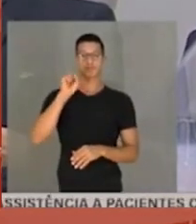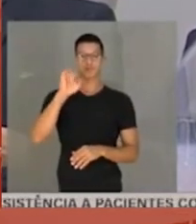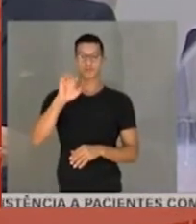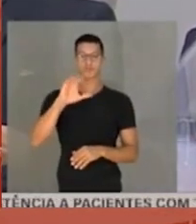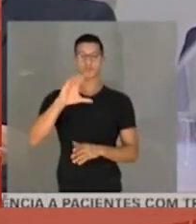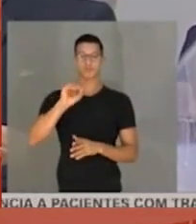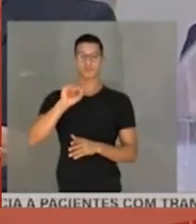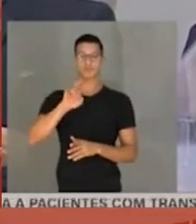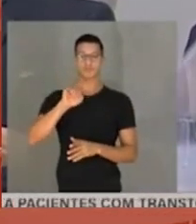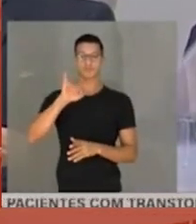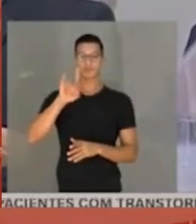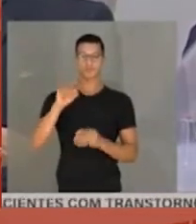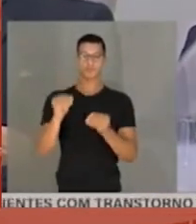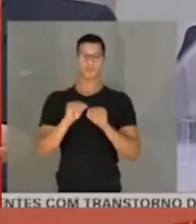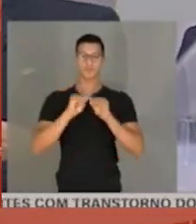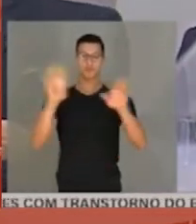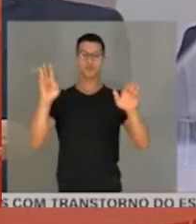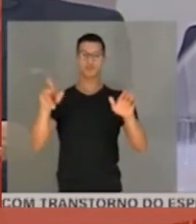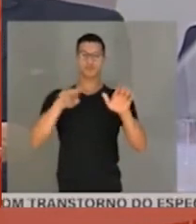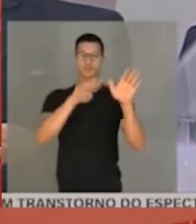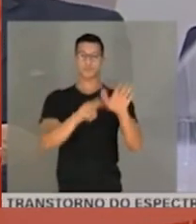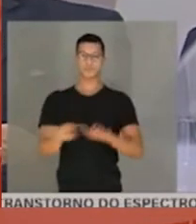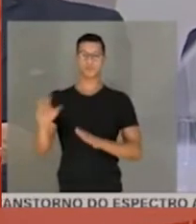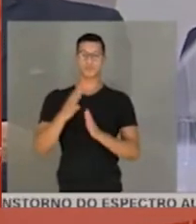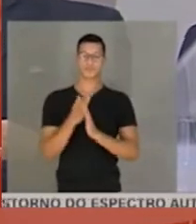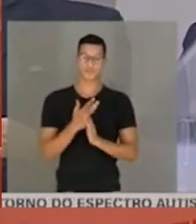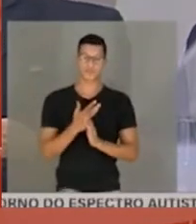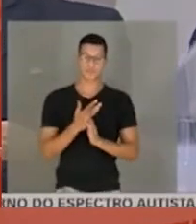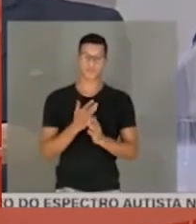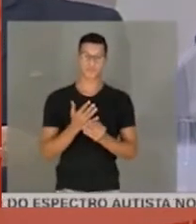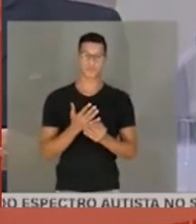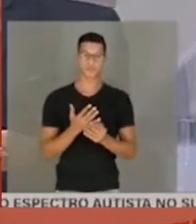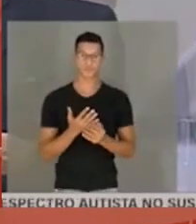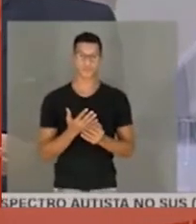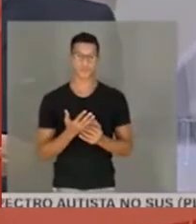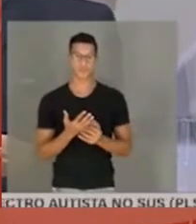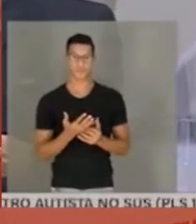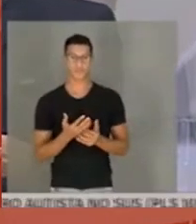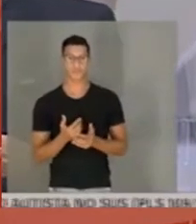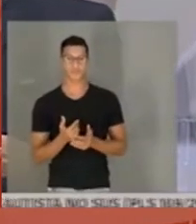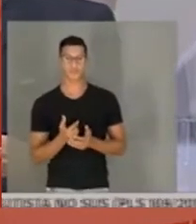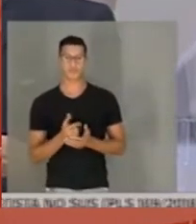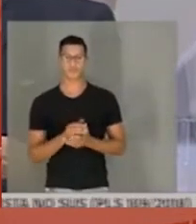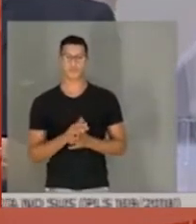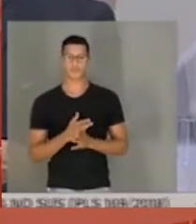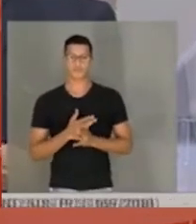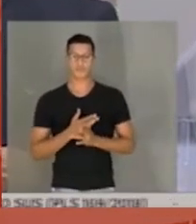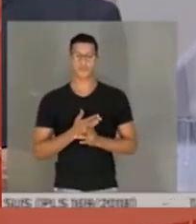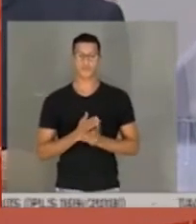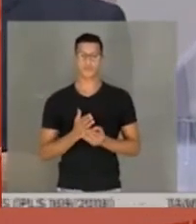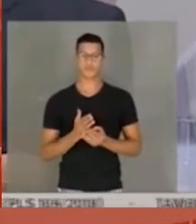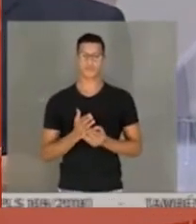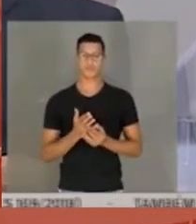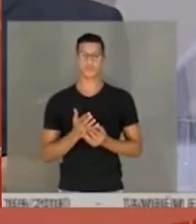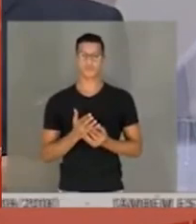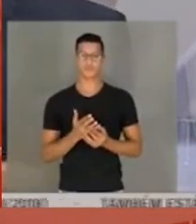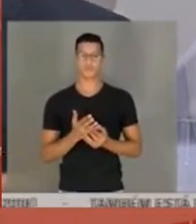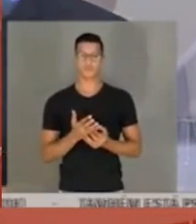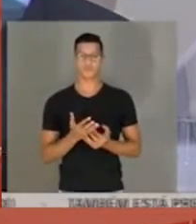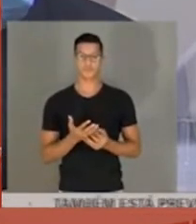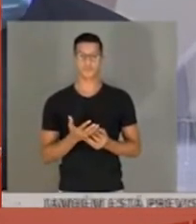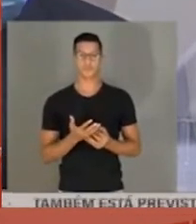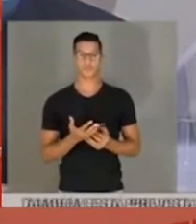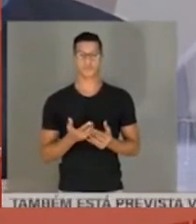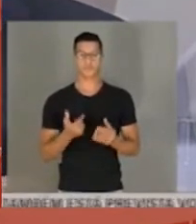semanas né porque a estratégia que a CPI adotou ela é muito inteligente né